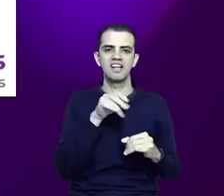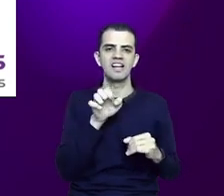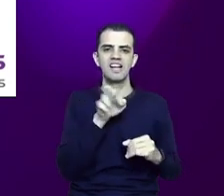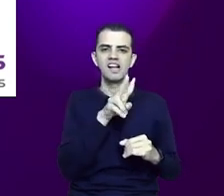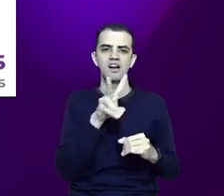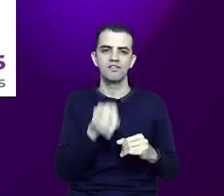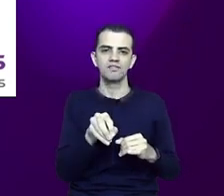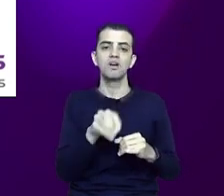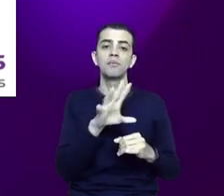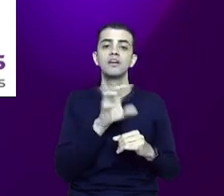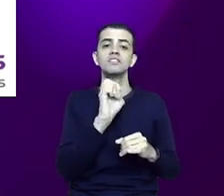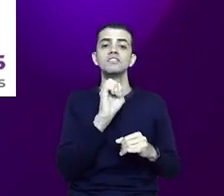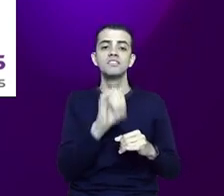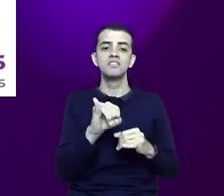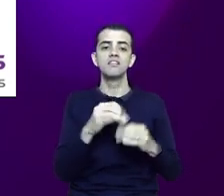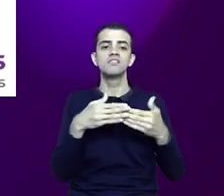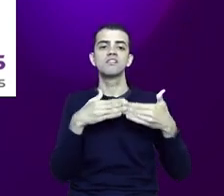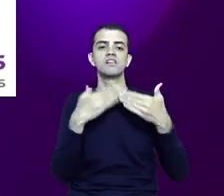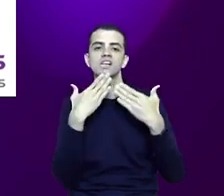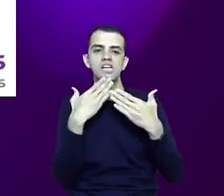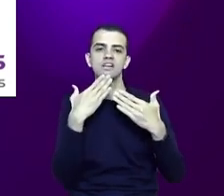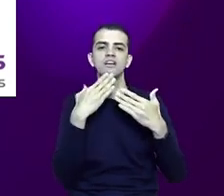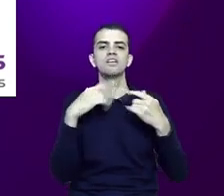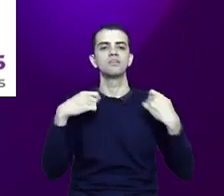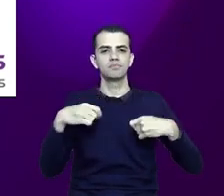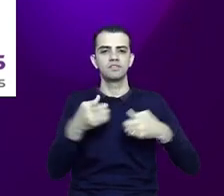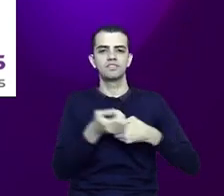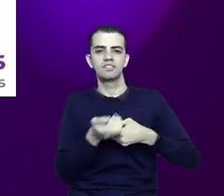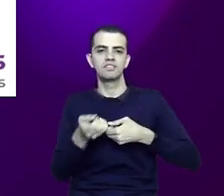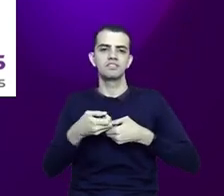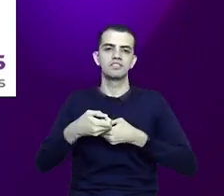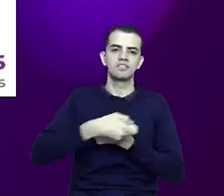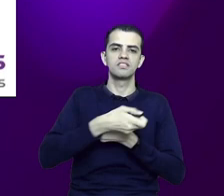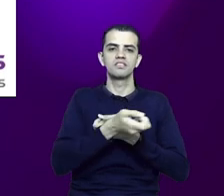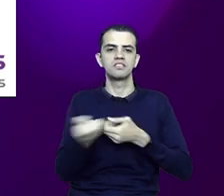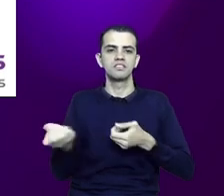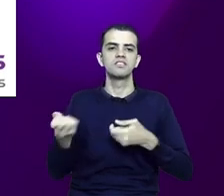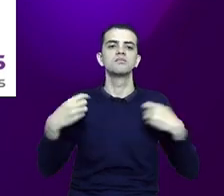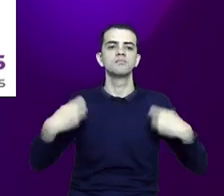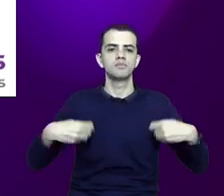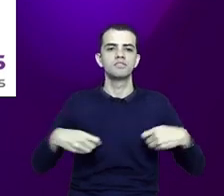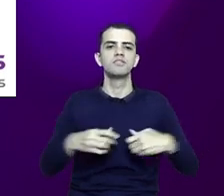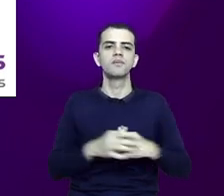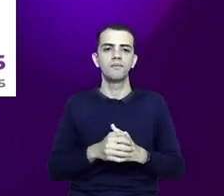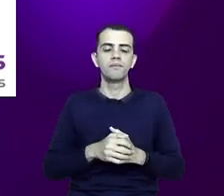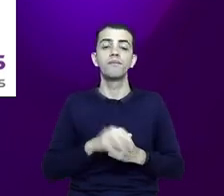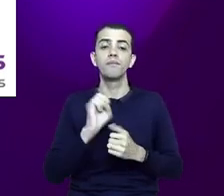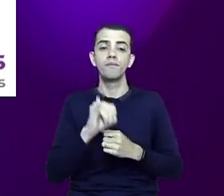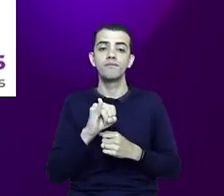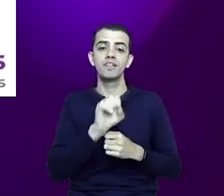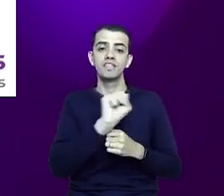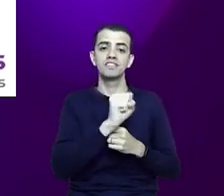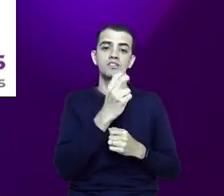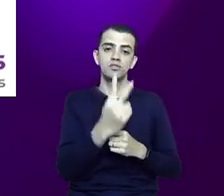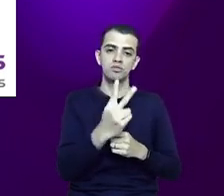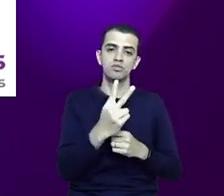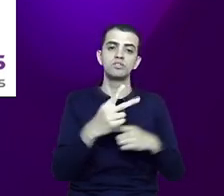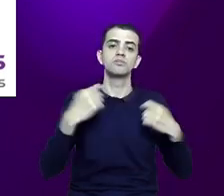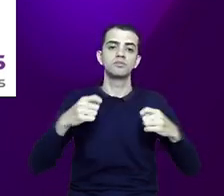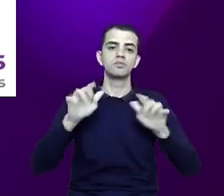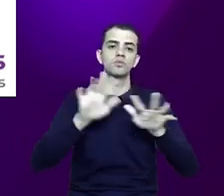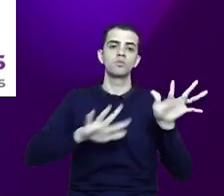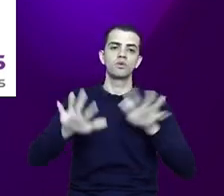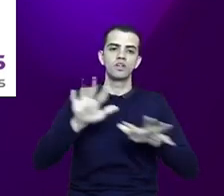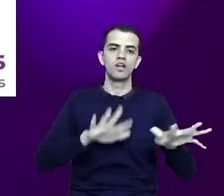pelve dismórfica, eu preciso também modificar esses corredores de segurança. Quando eu estou fazendo a fixação em S2, eu também tenho outras regras